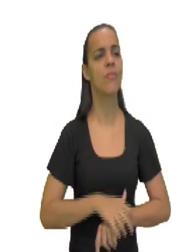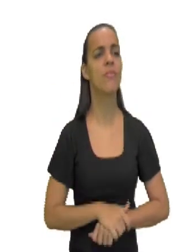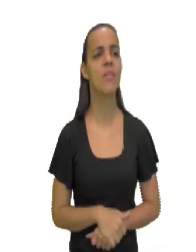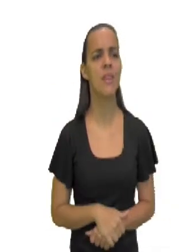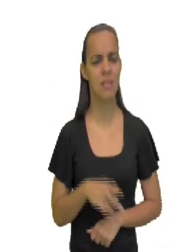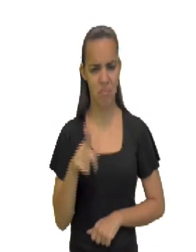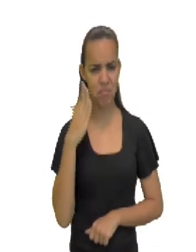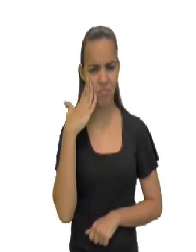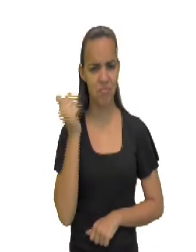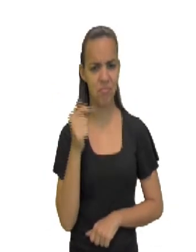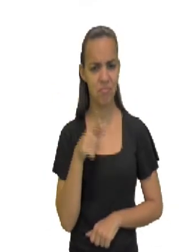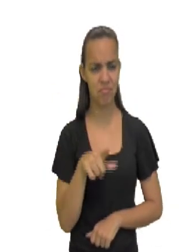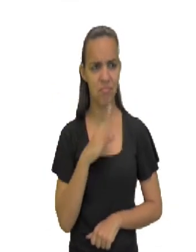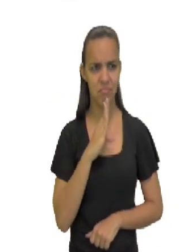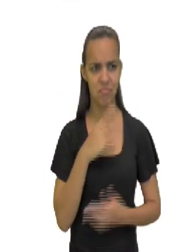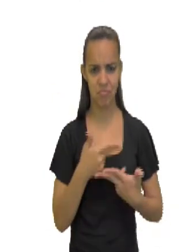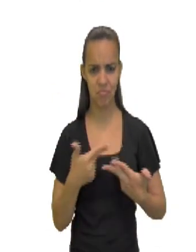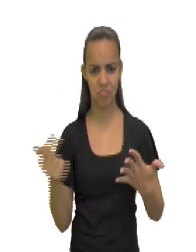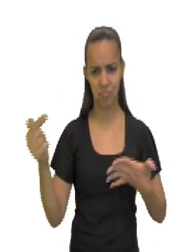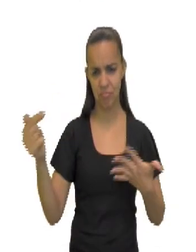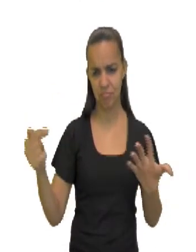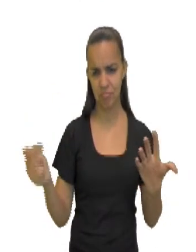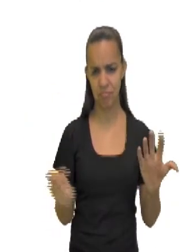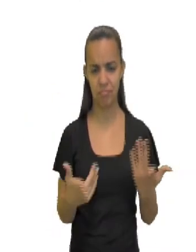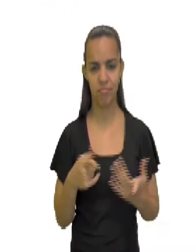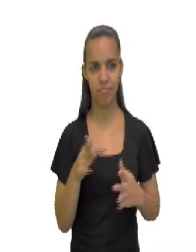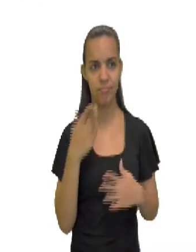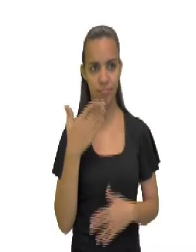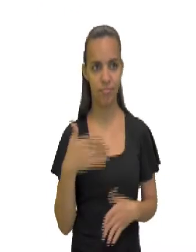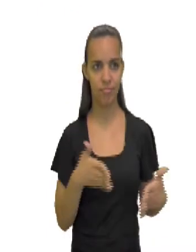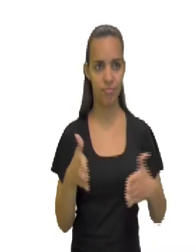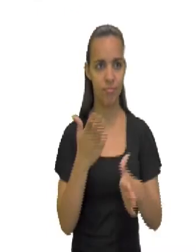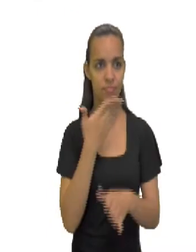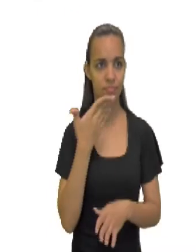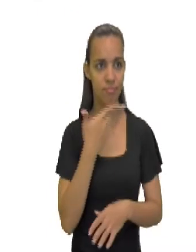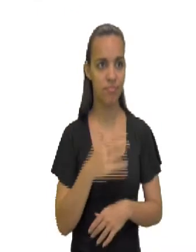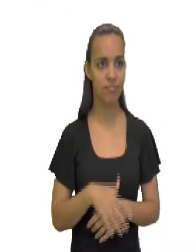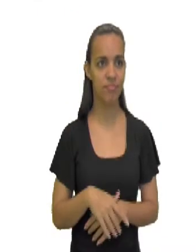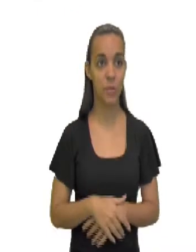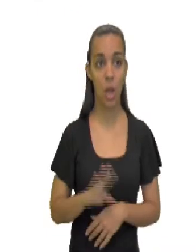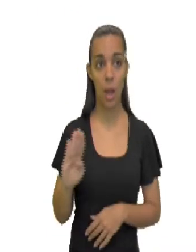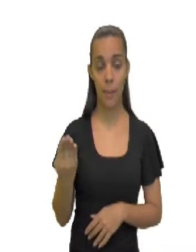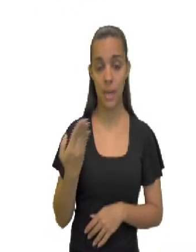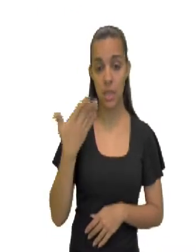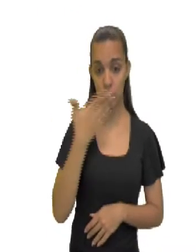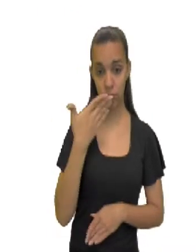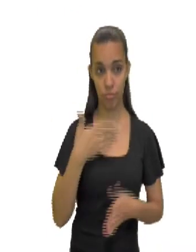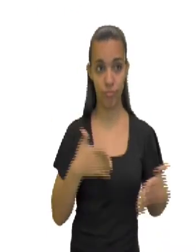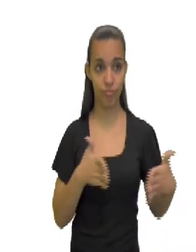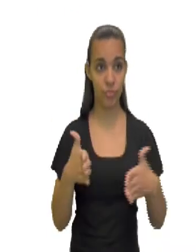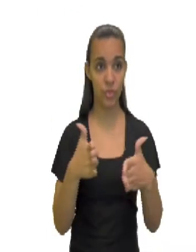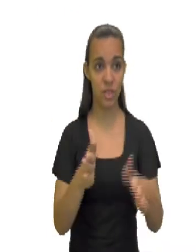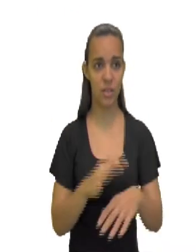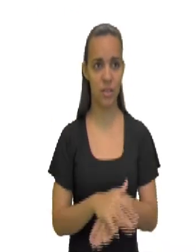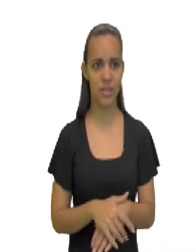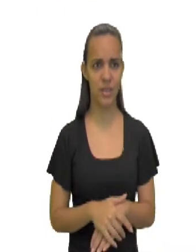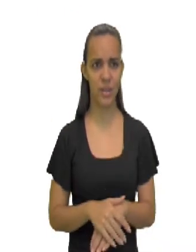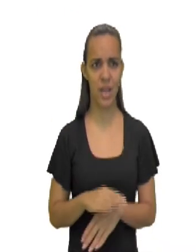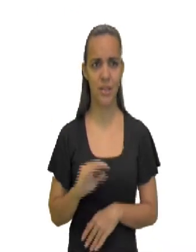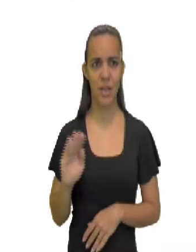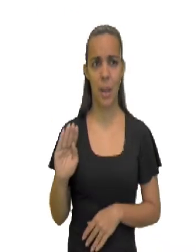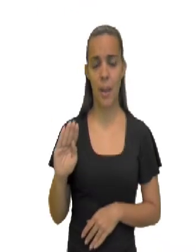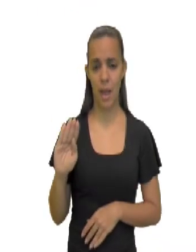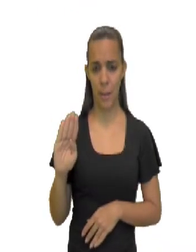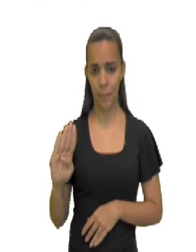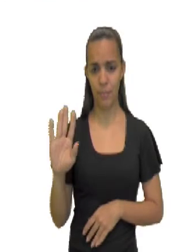algo sobre este rio? Vamos ler e ver um pouquinho sobre ele? A bacia do Rio Doce é uma bacia